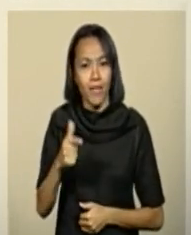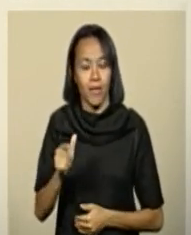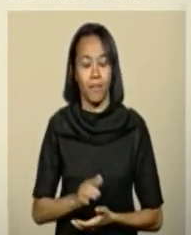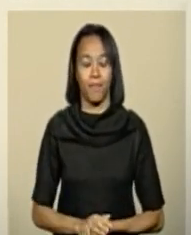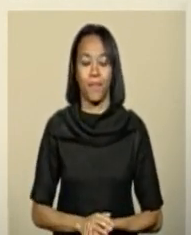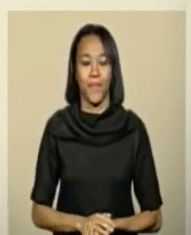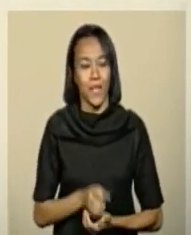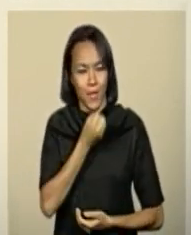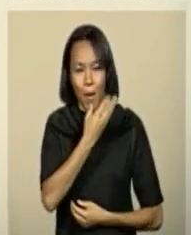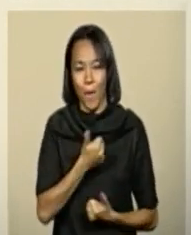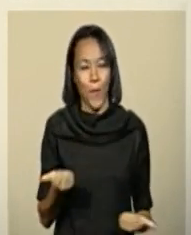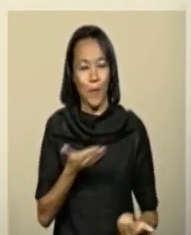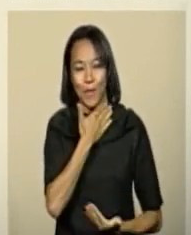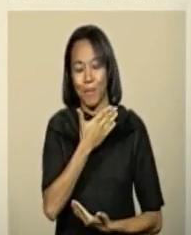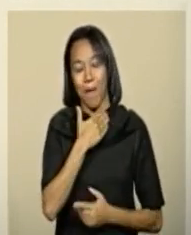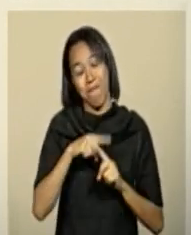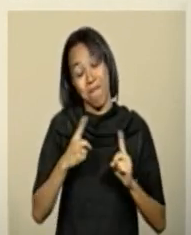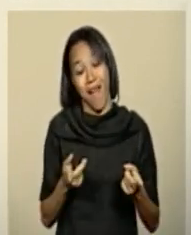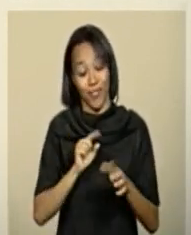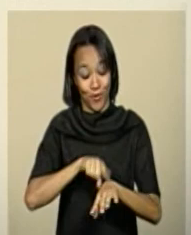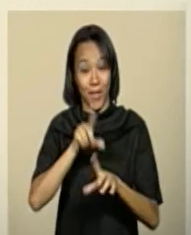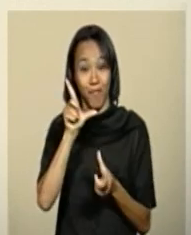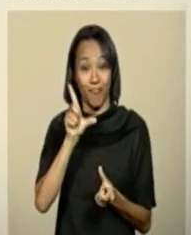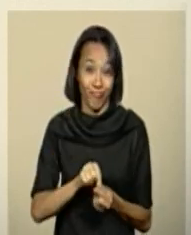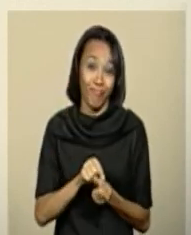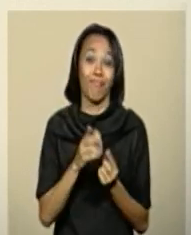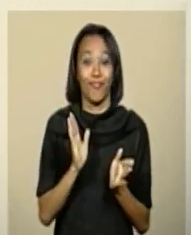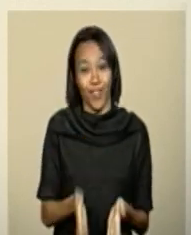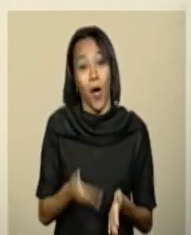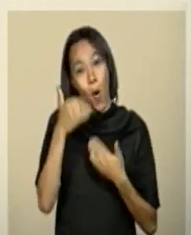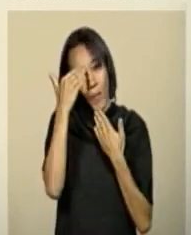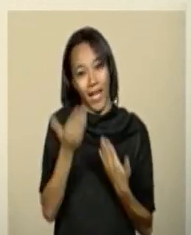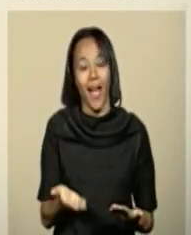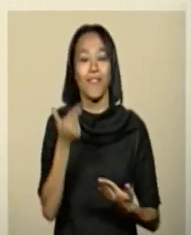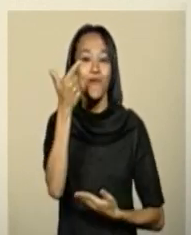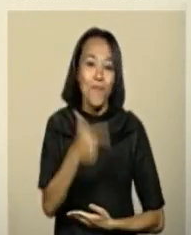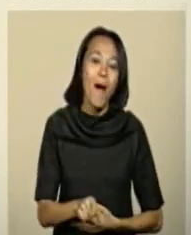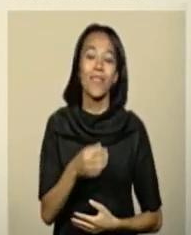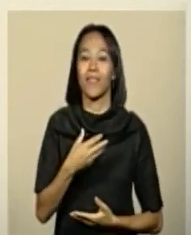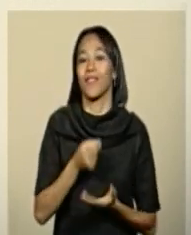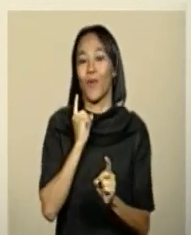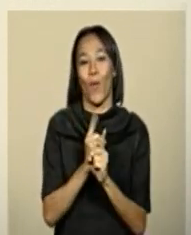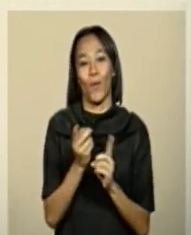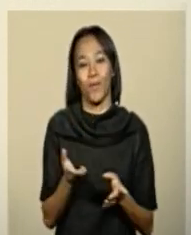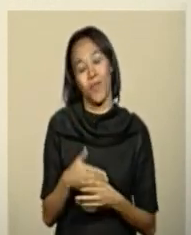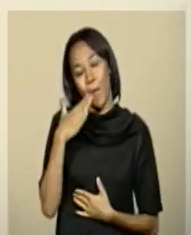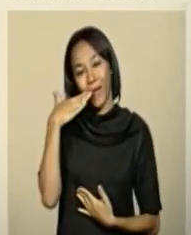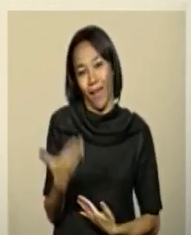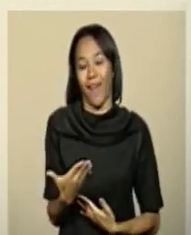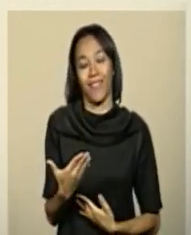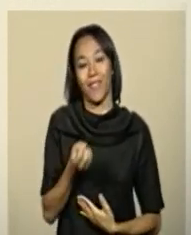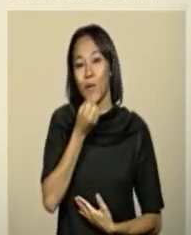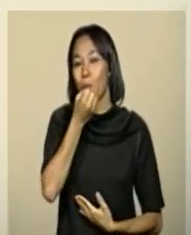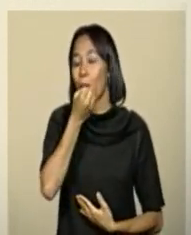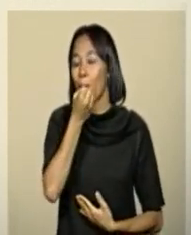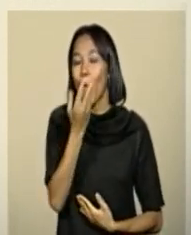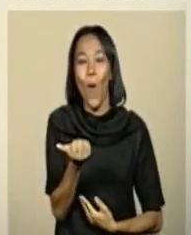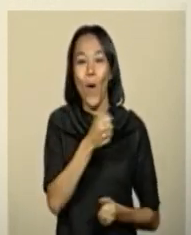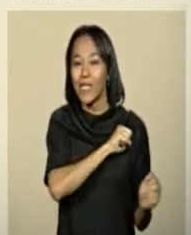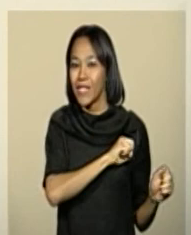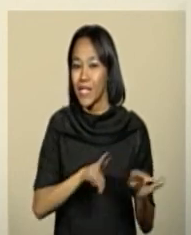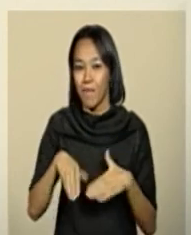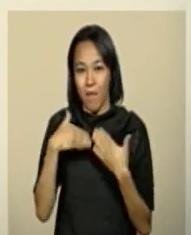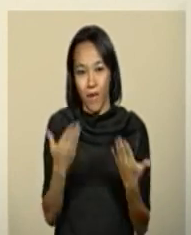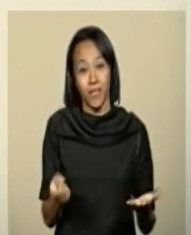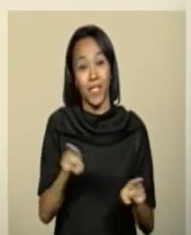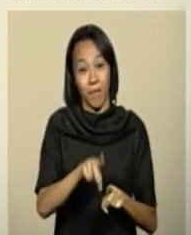a conversa está boa, mas infelizmente o nosso tempo hoje chegou ao fim. Obrigado por mais esse café. Obrigada. E uma boa semana para você